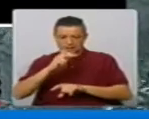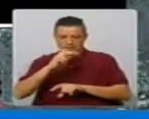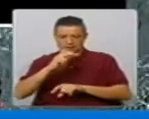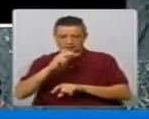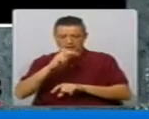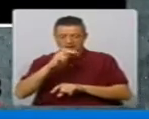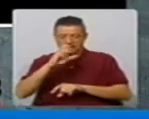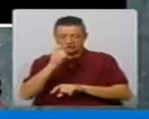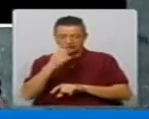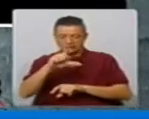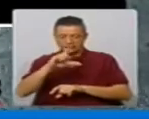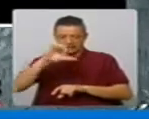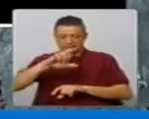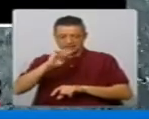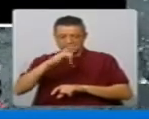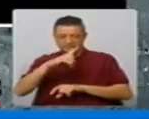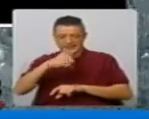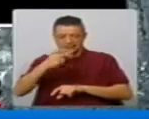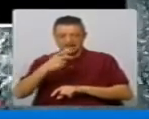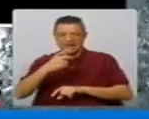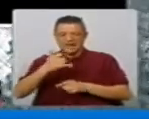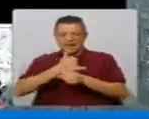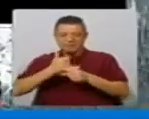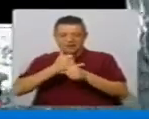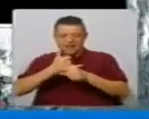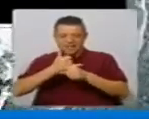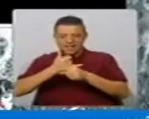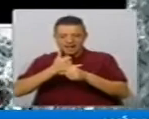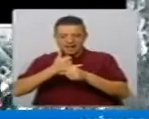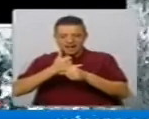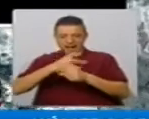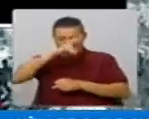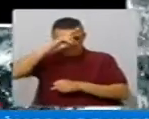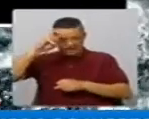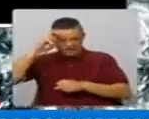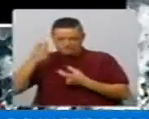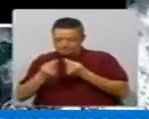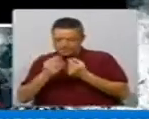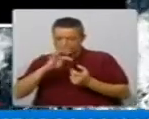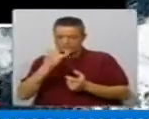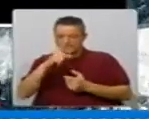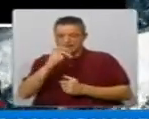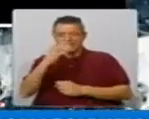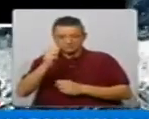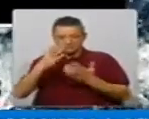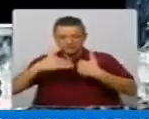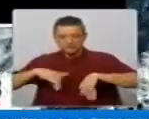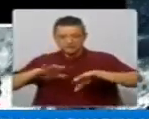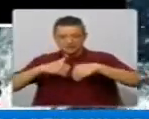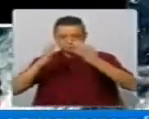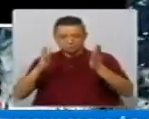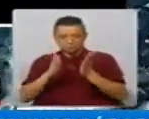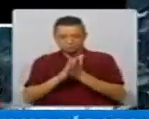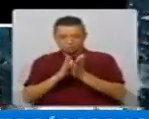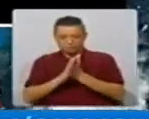Agilkia, precisamente. É o nome de uma ilha grega da próxima de Filas, precisamente, e que, enfim, toda esta nomenclatura